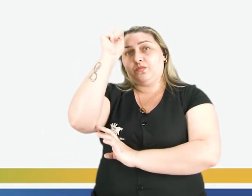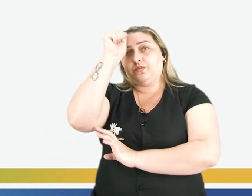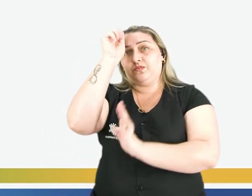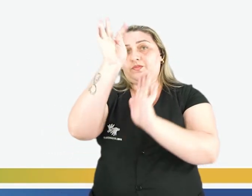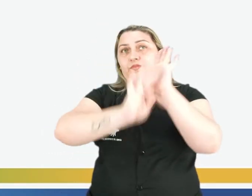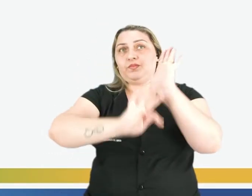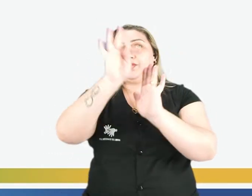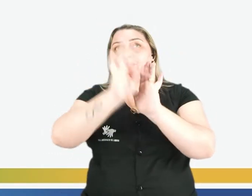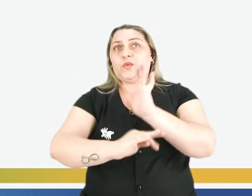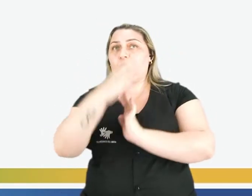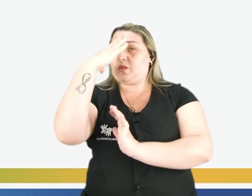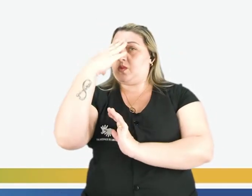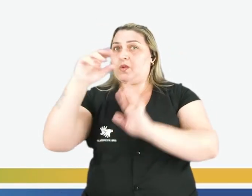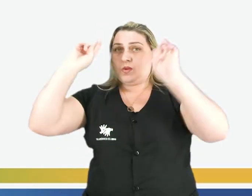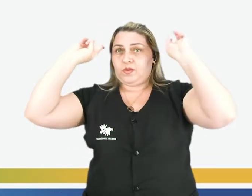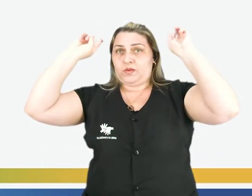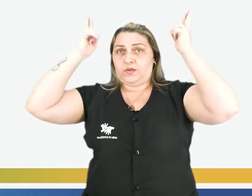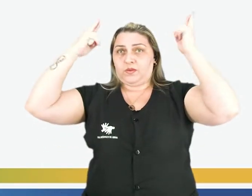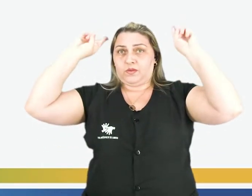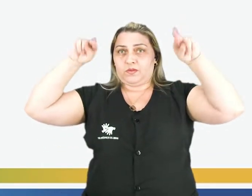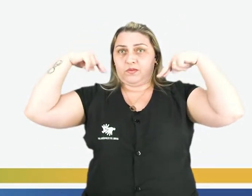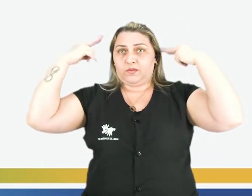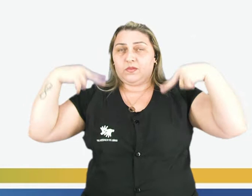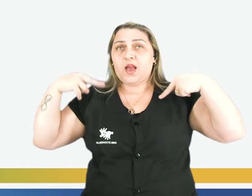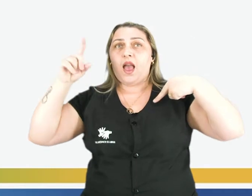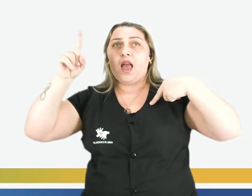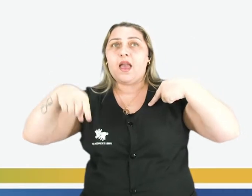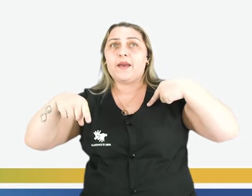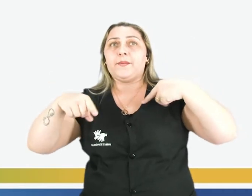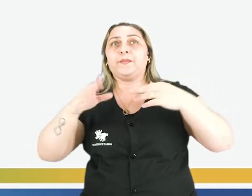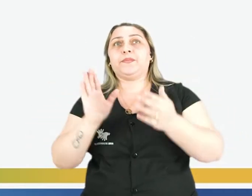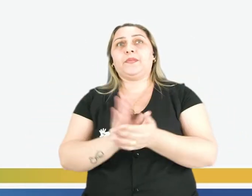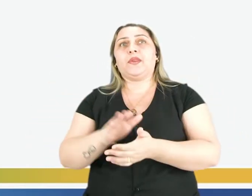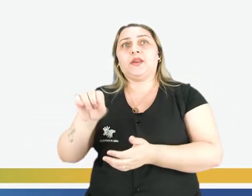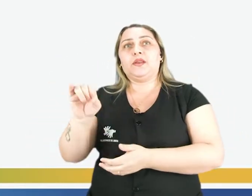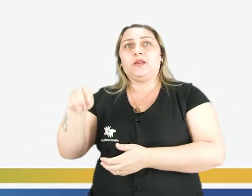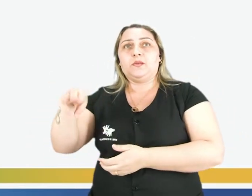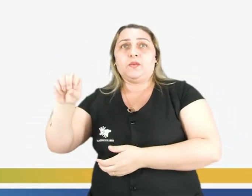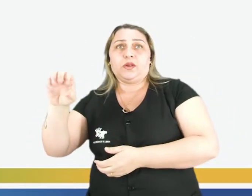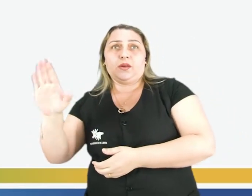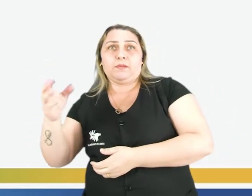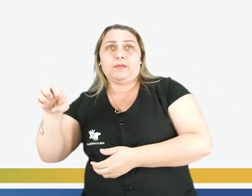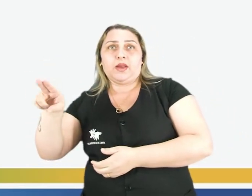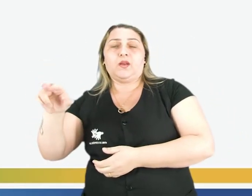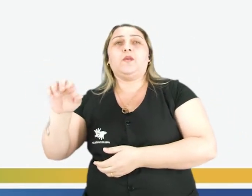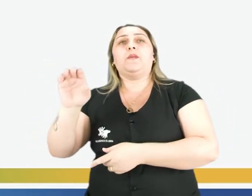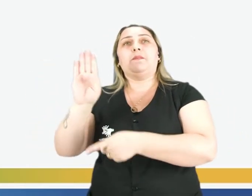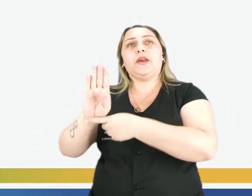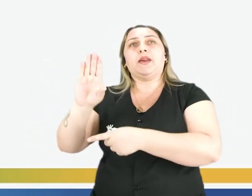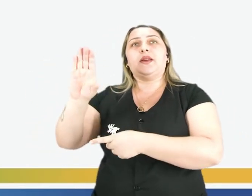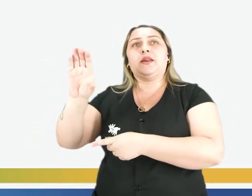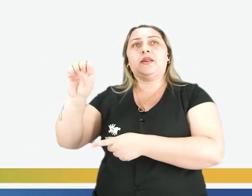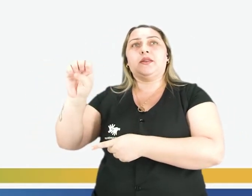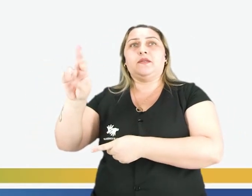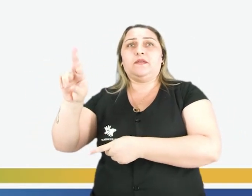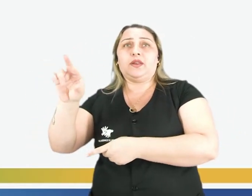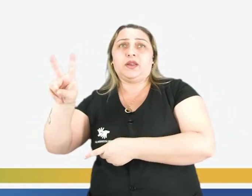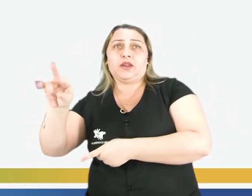texto, O Lobo e o Cordeiro é... Vamos ver. Simone Melo, Severino